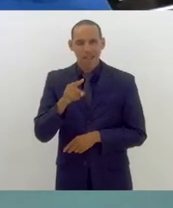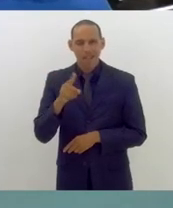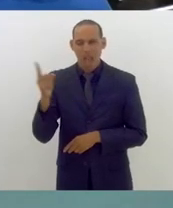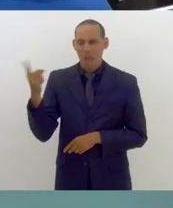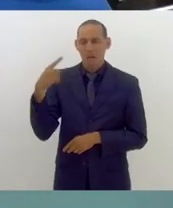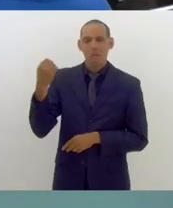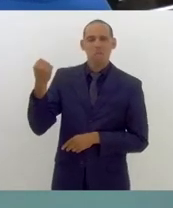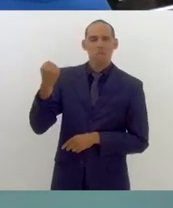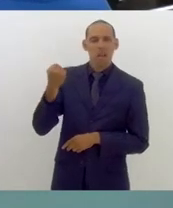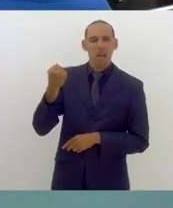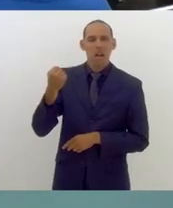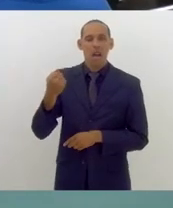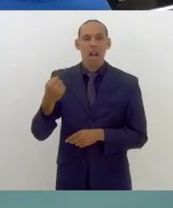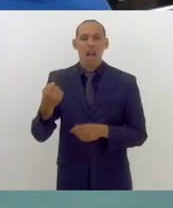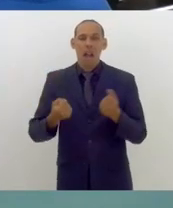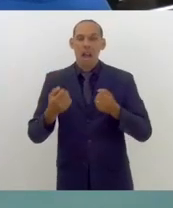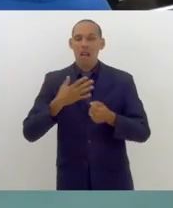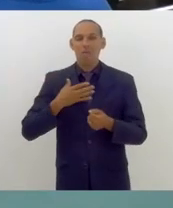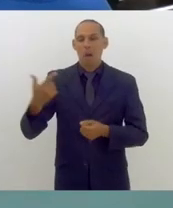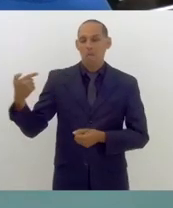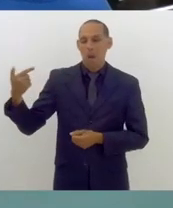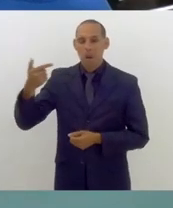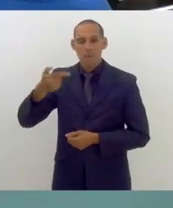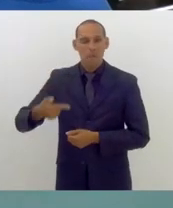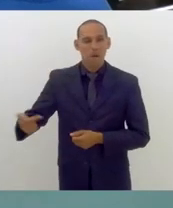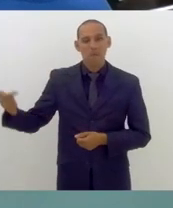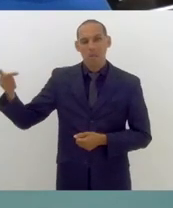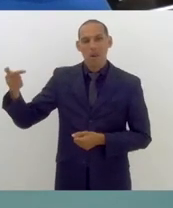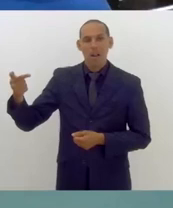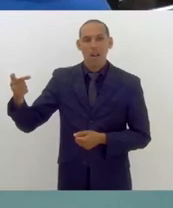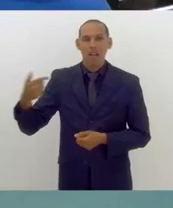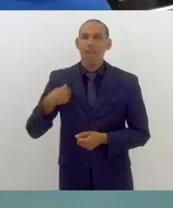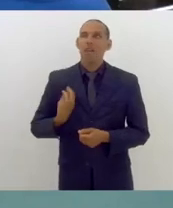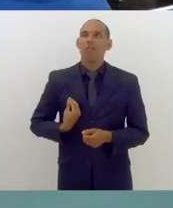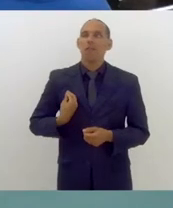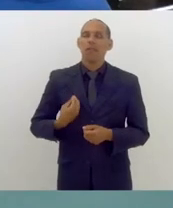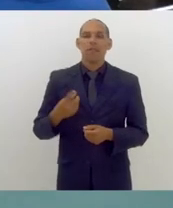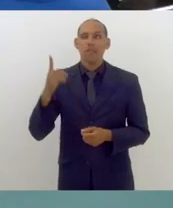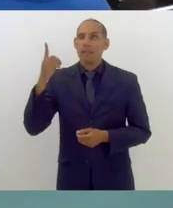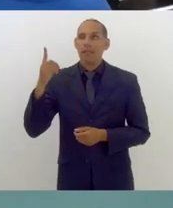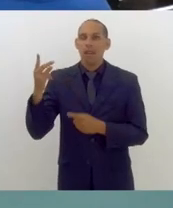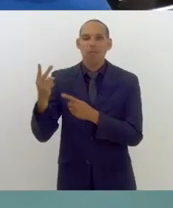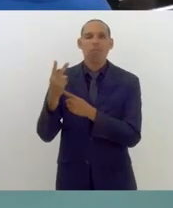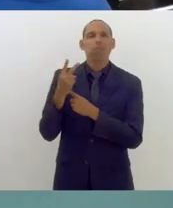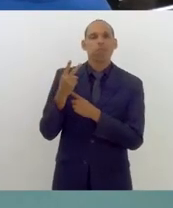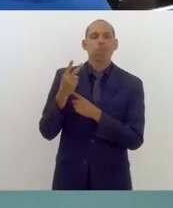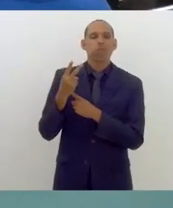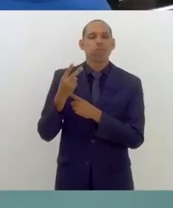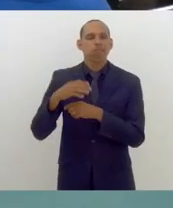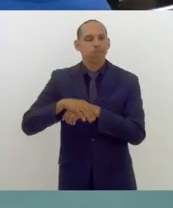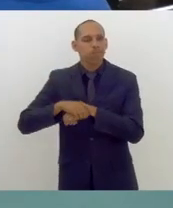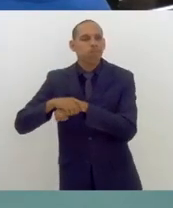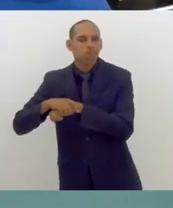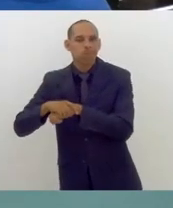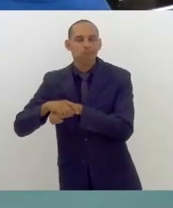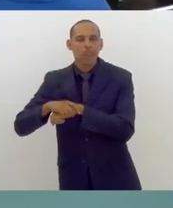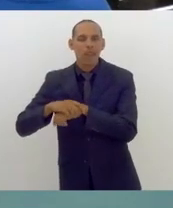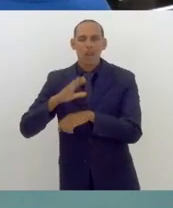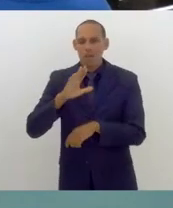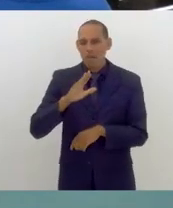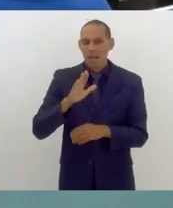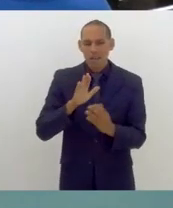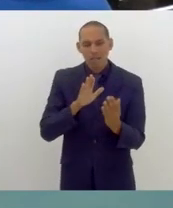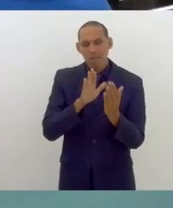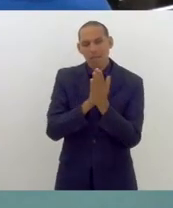Meu carro foi todo furado da bala vivi porque Deus não deixou né segurou pela minha mão e esse